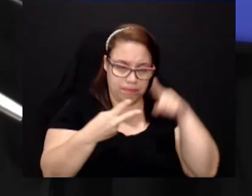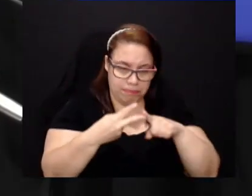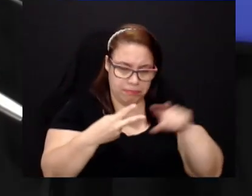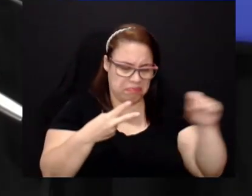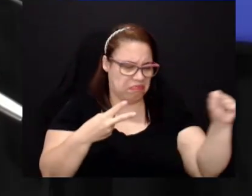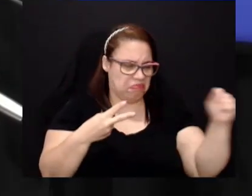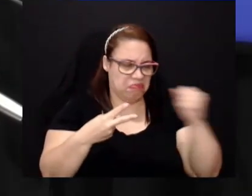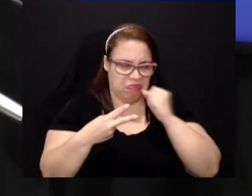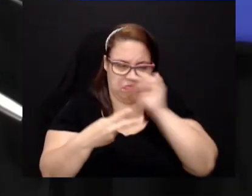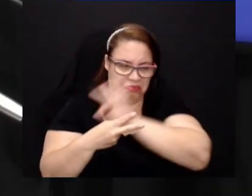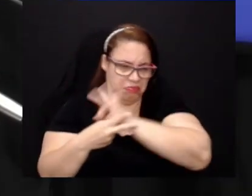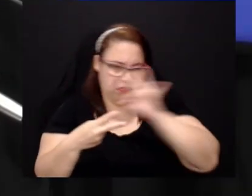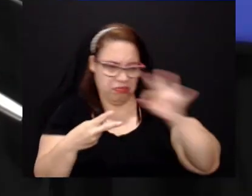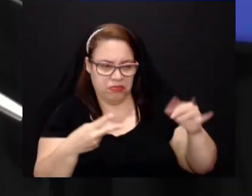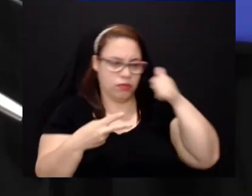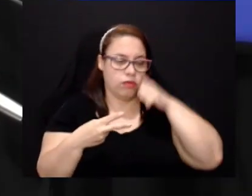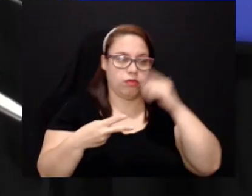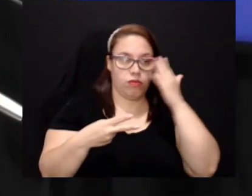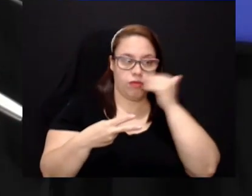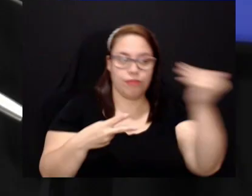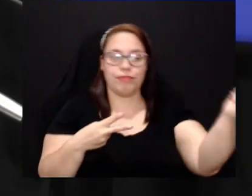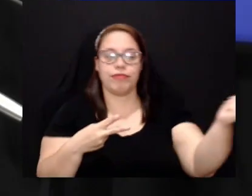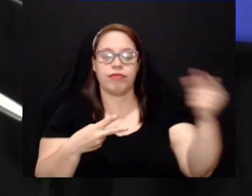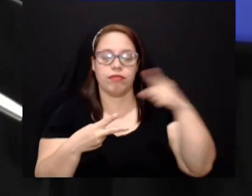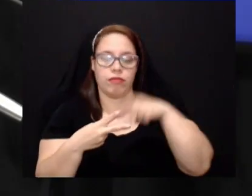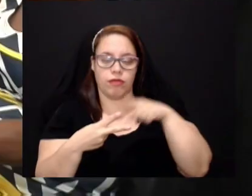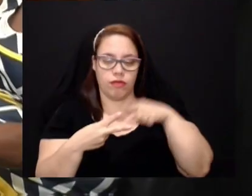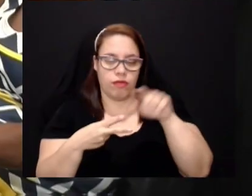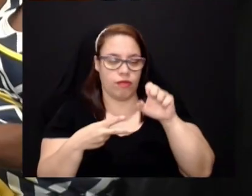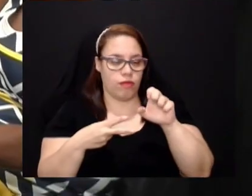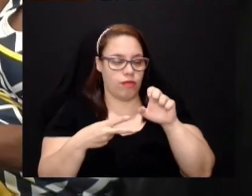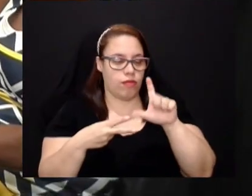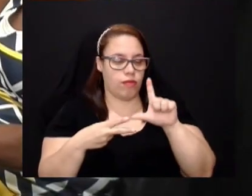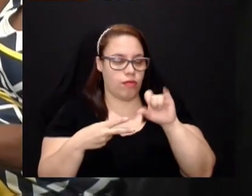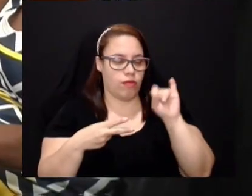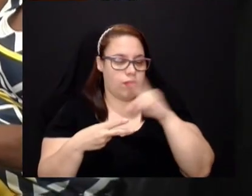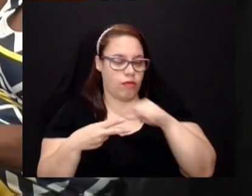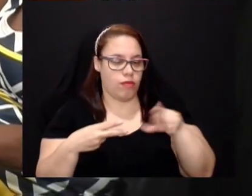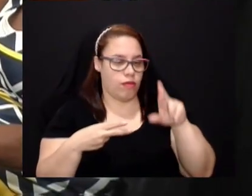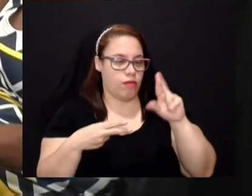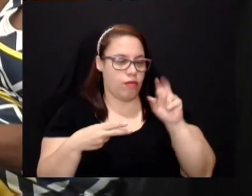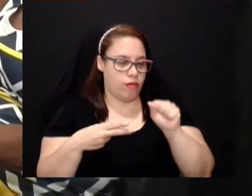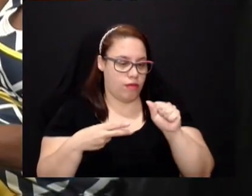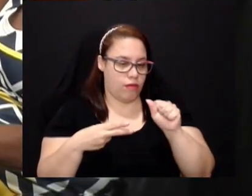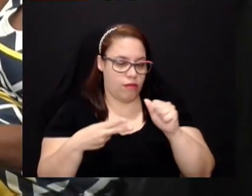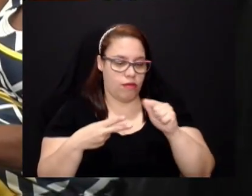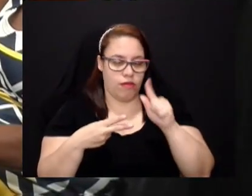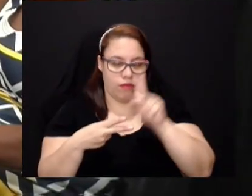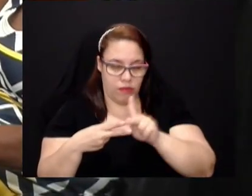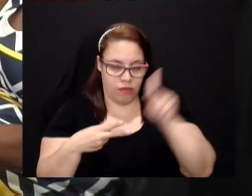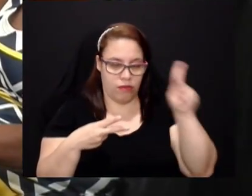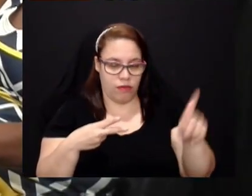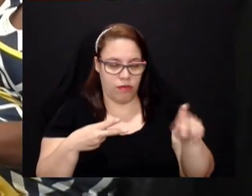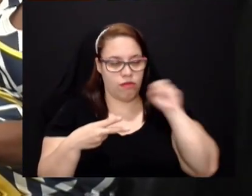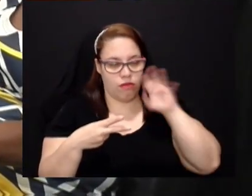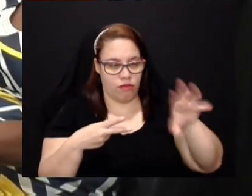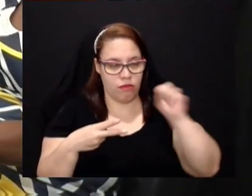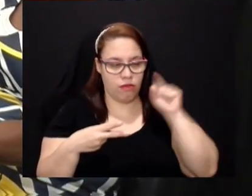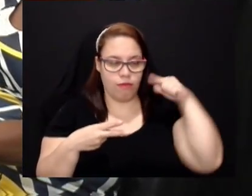mulheres inspiradoras. Temos aqui Elisandra Mara dos Santos Camilo, professora, educadora